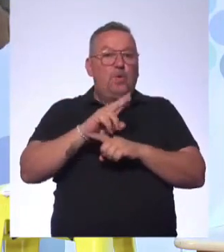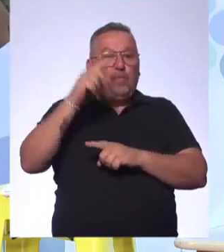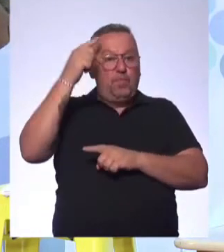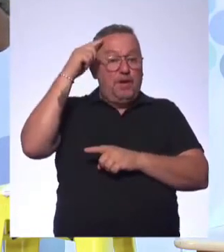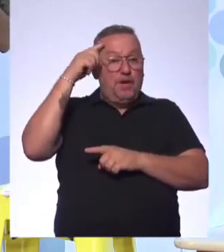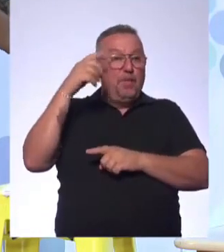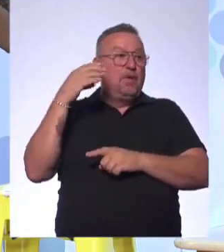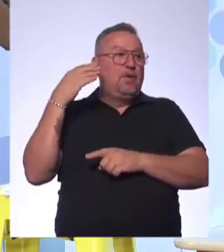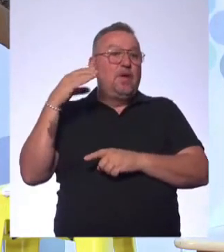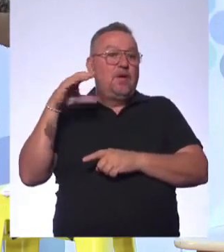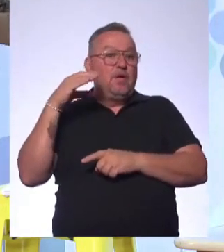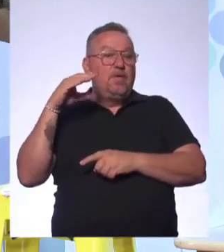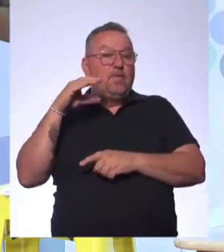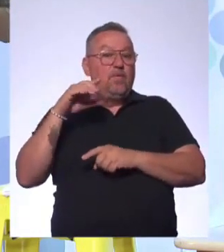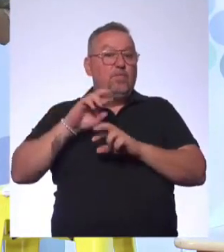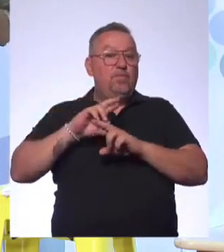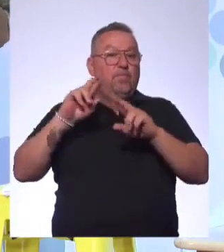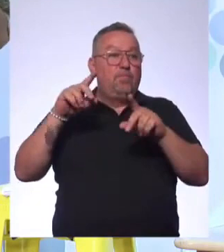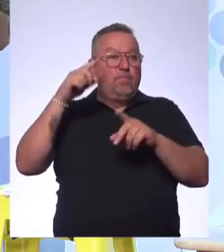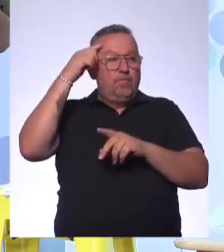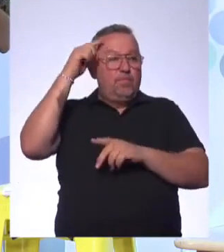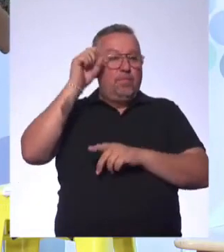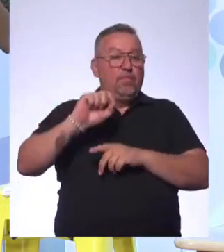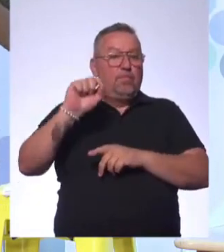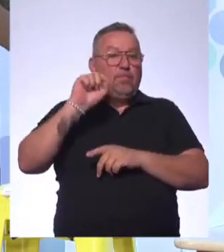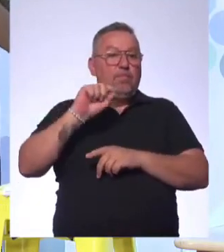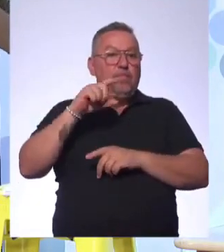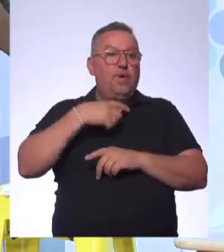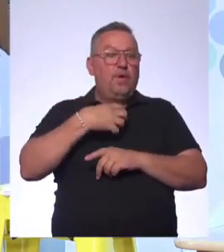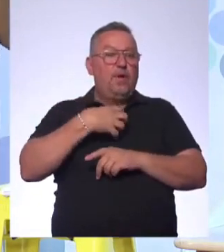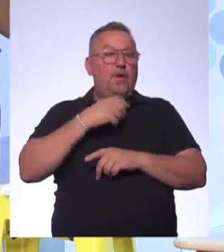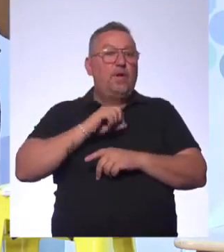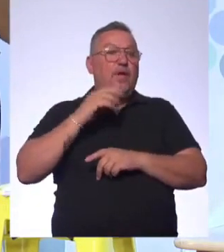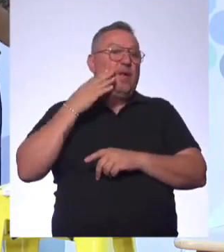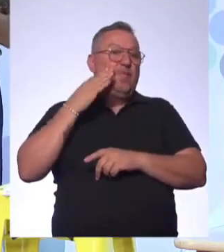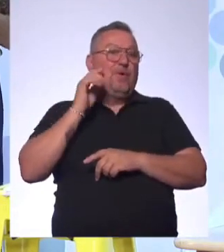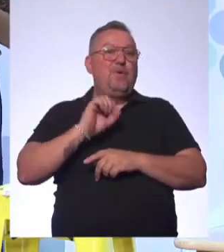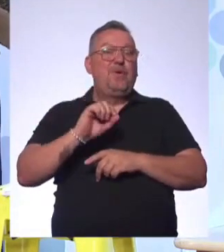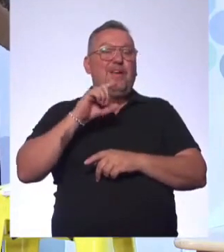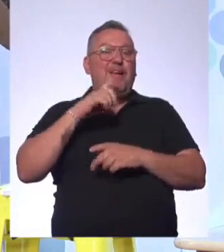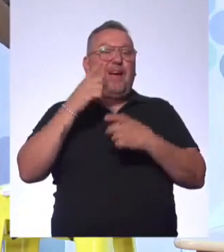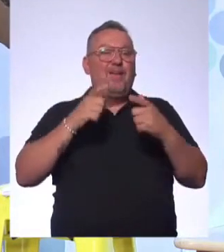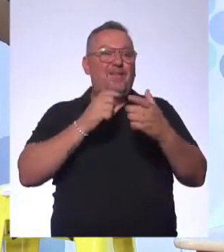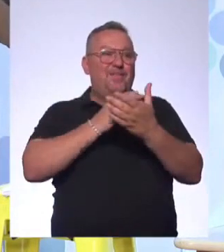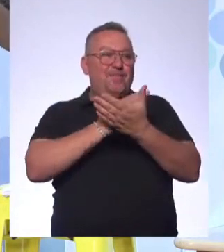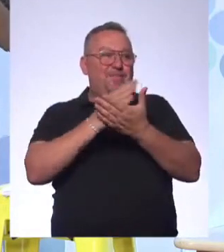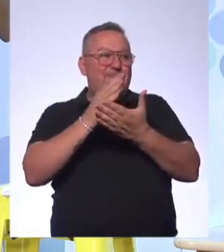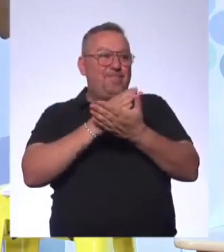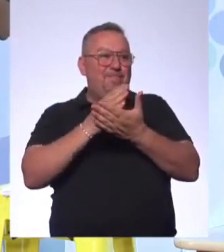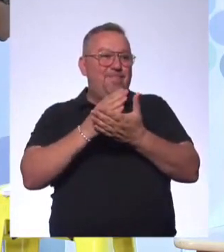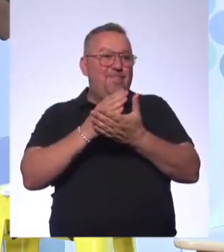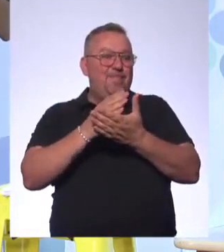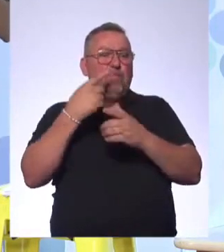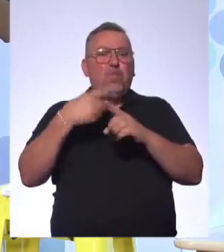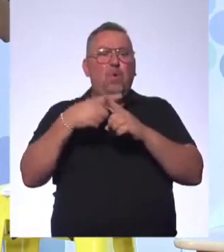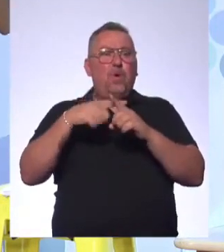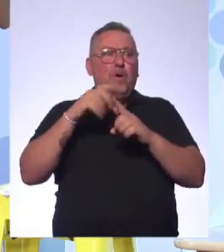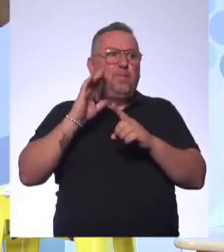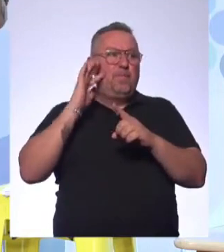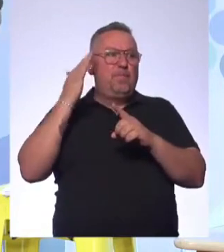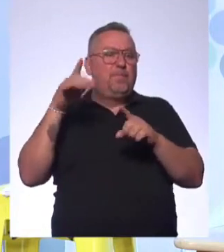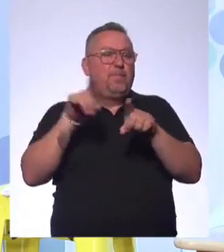pensamento científico, ao contrário do pensamento do senso comum, ele quer saber as suas origens. origens, né, as causas e